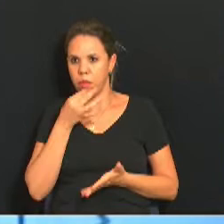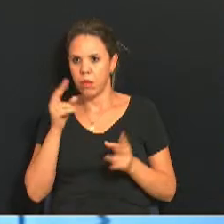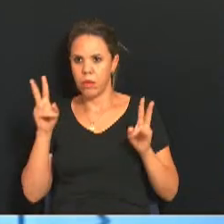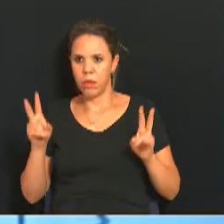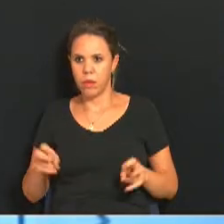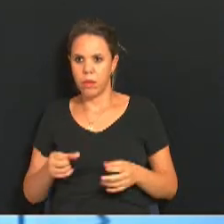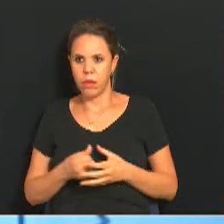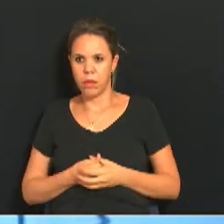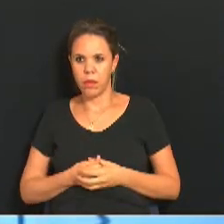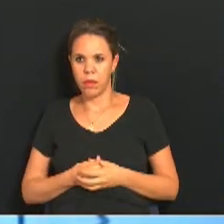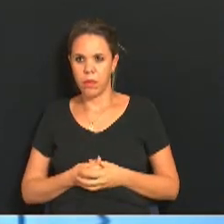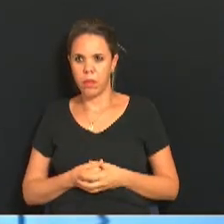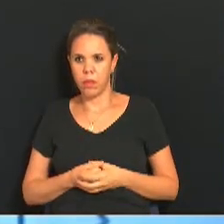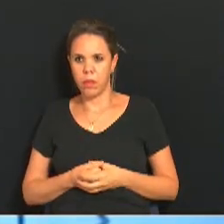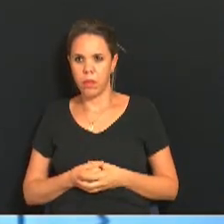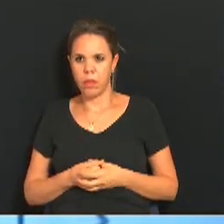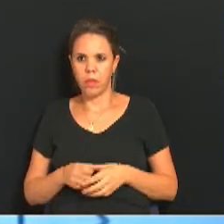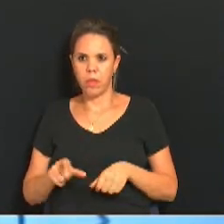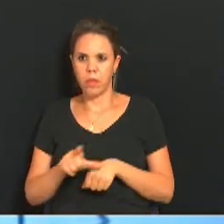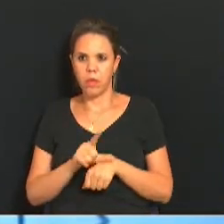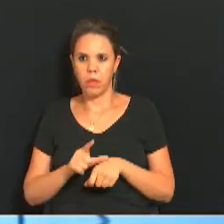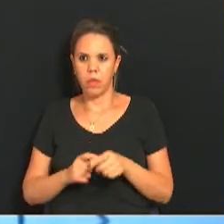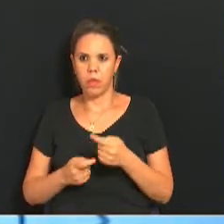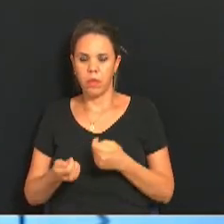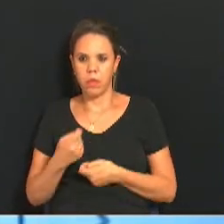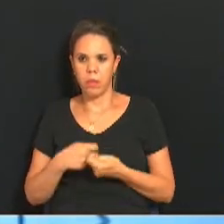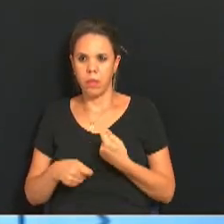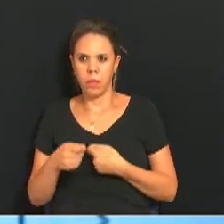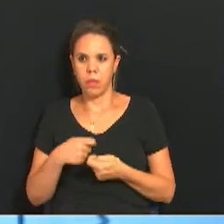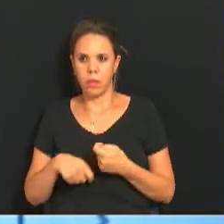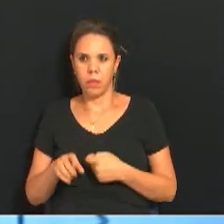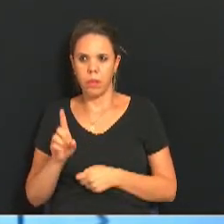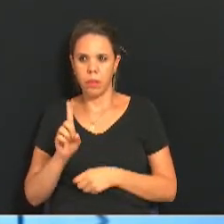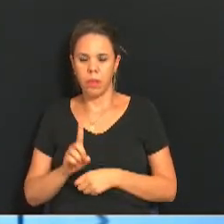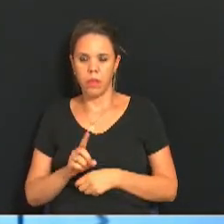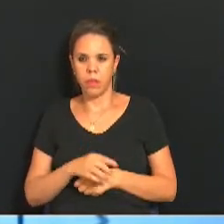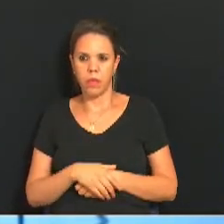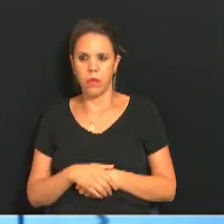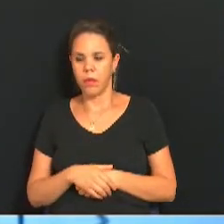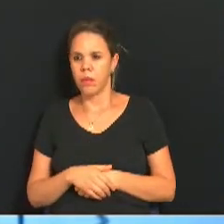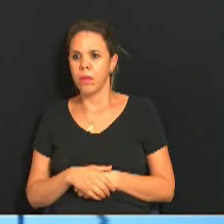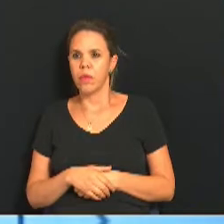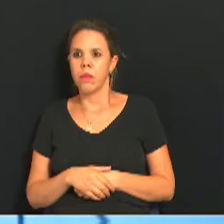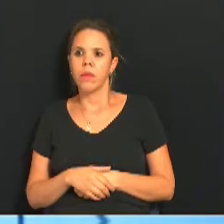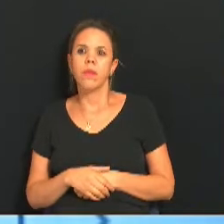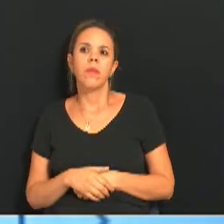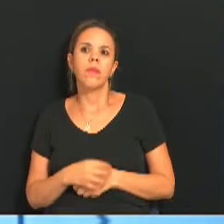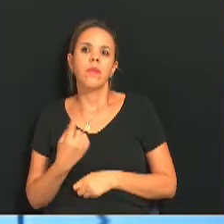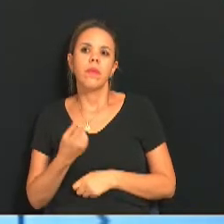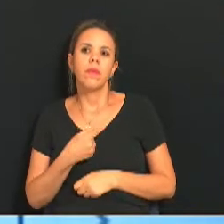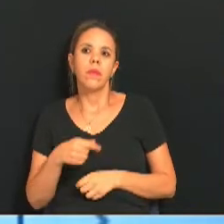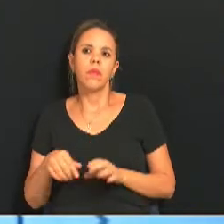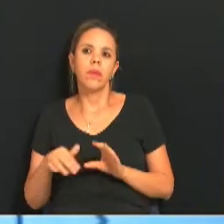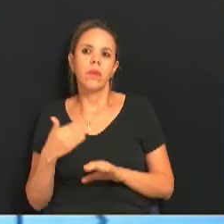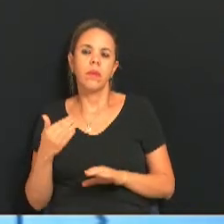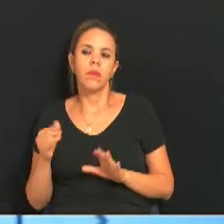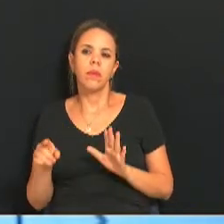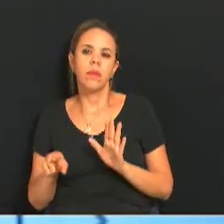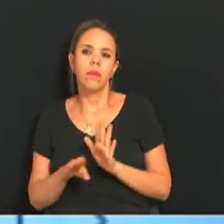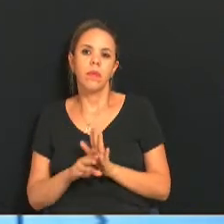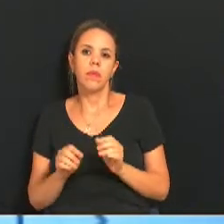à legislação advinda do plano diretor foi quando nós recebemos essa demanda